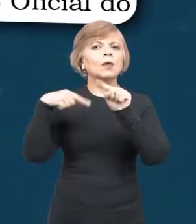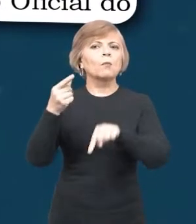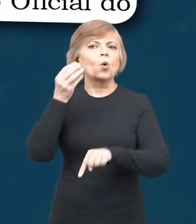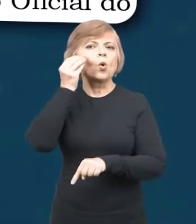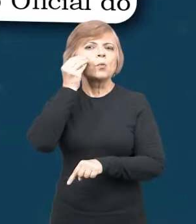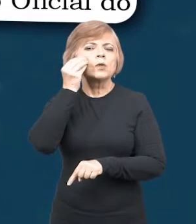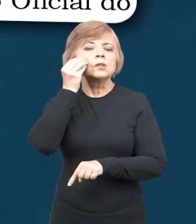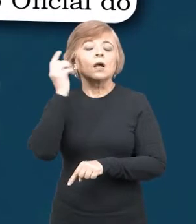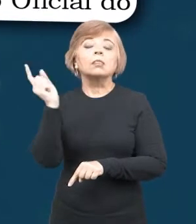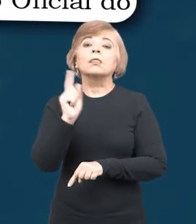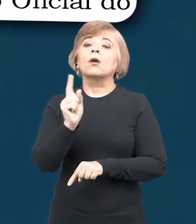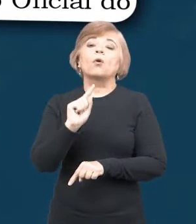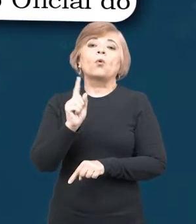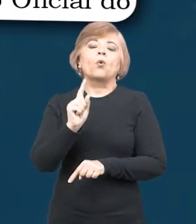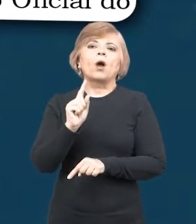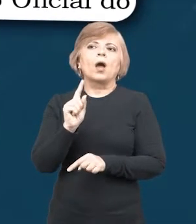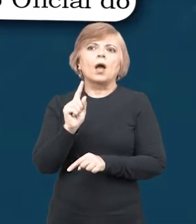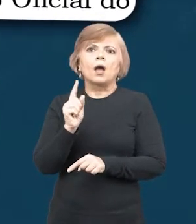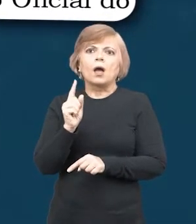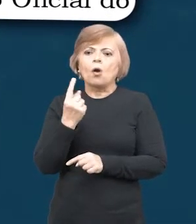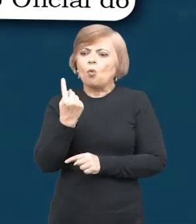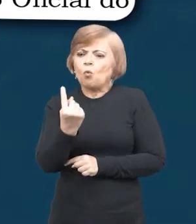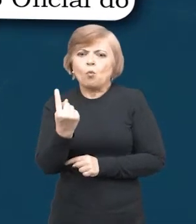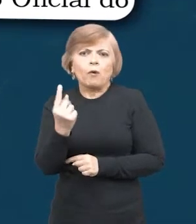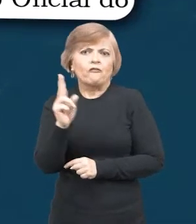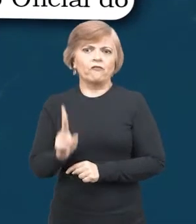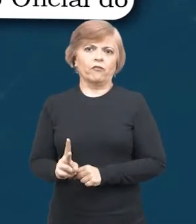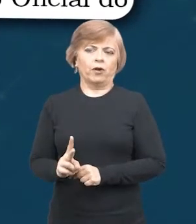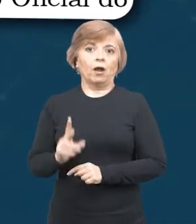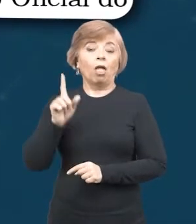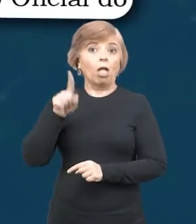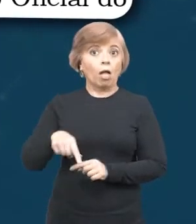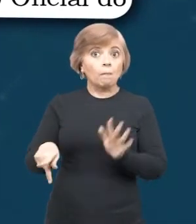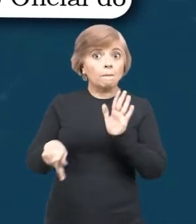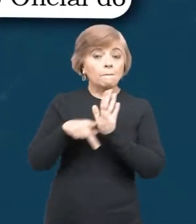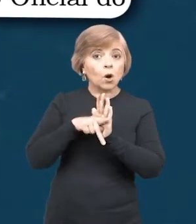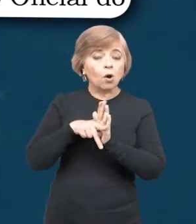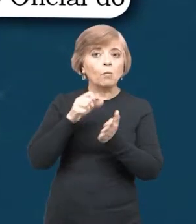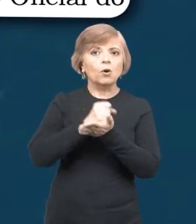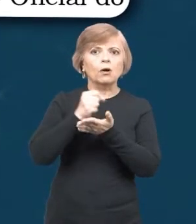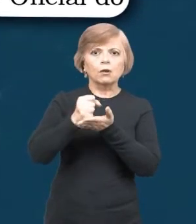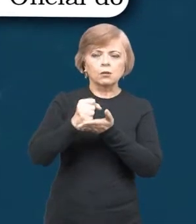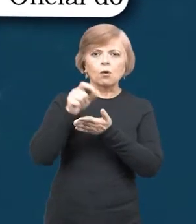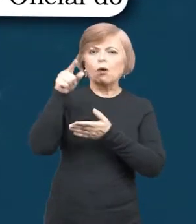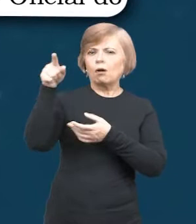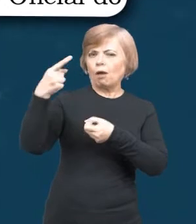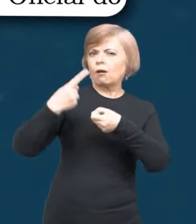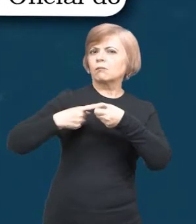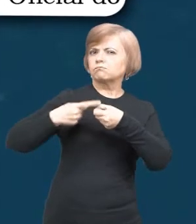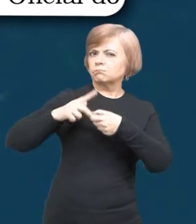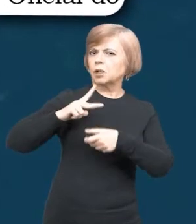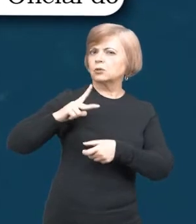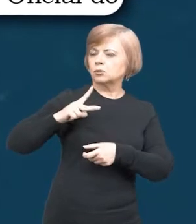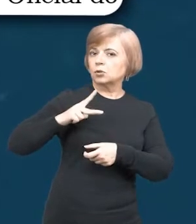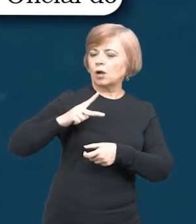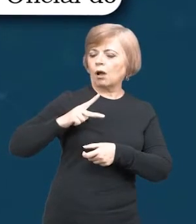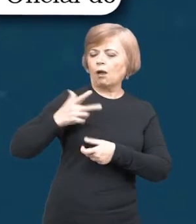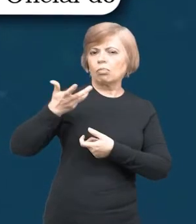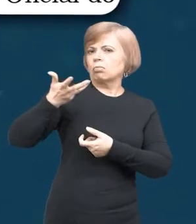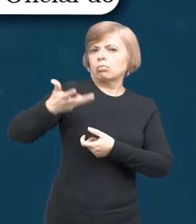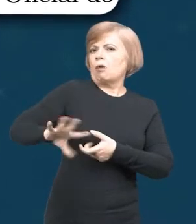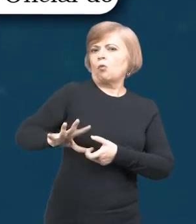que a questão não se tratava de um fato isolado, mas que o cartório extrajudicial de Paraty estava negando de